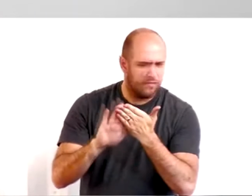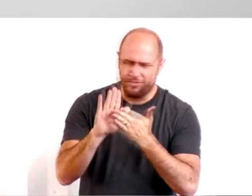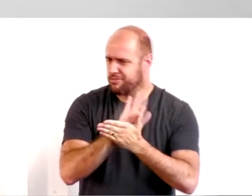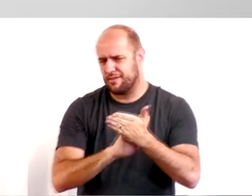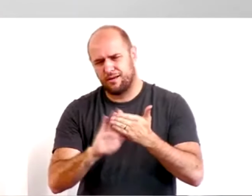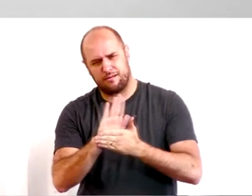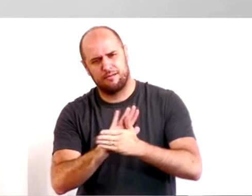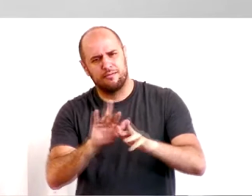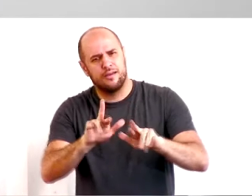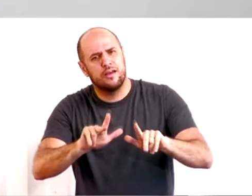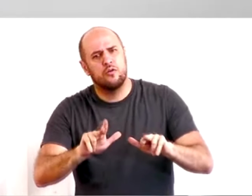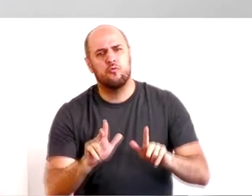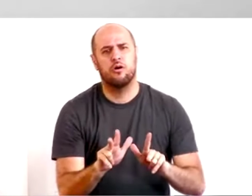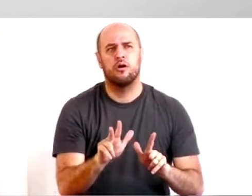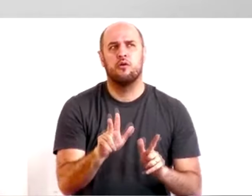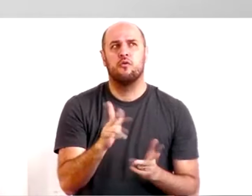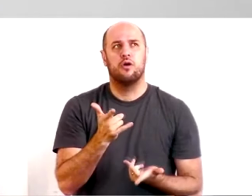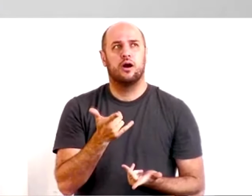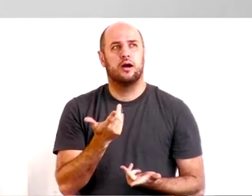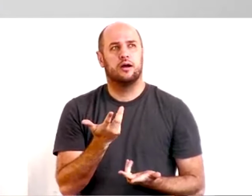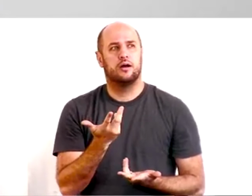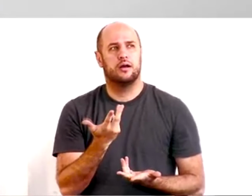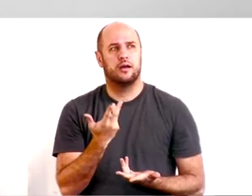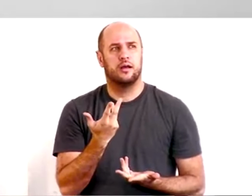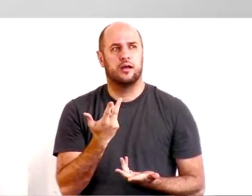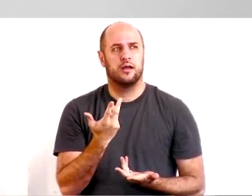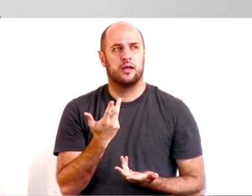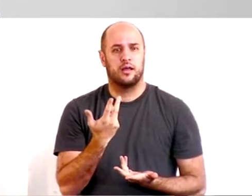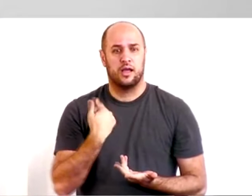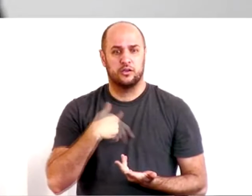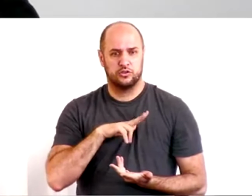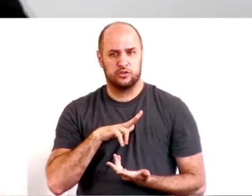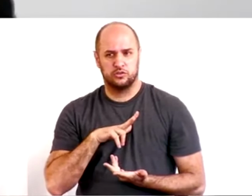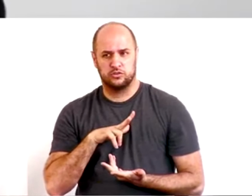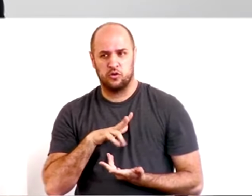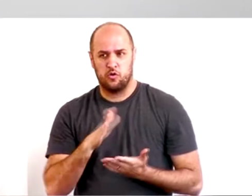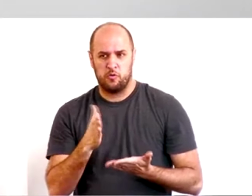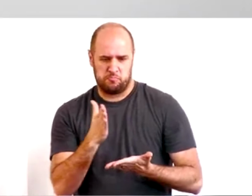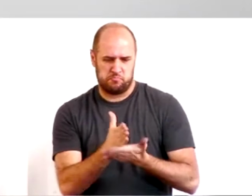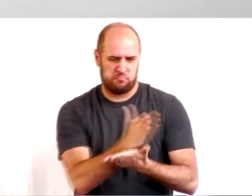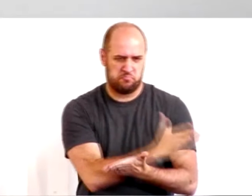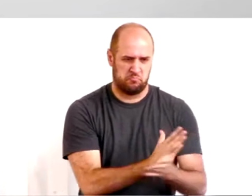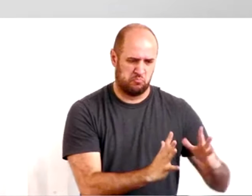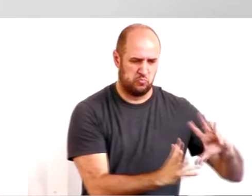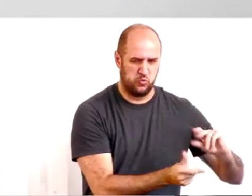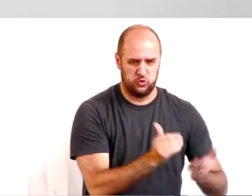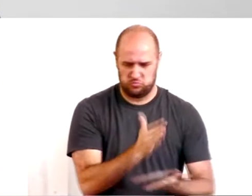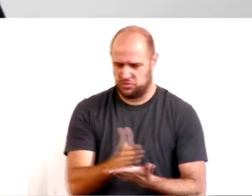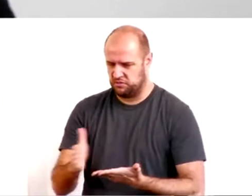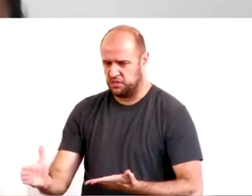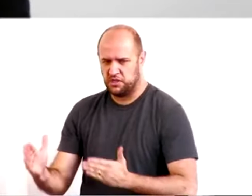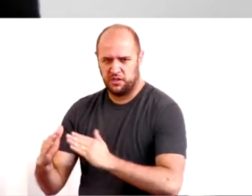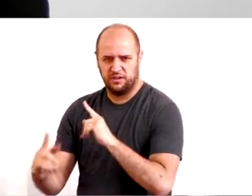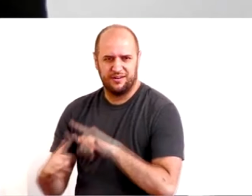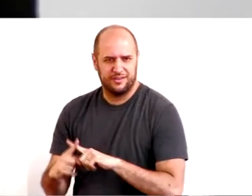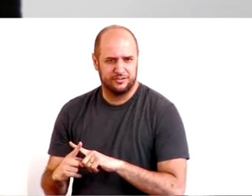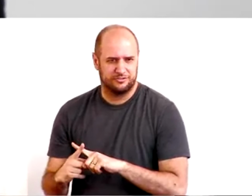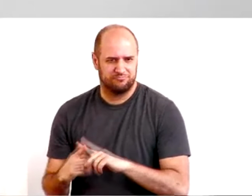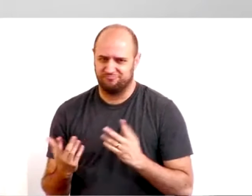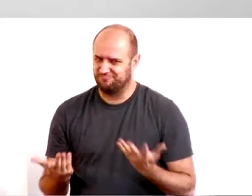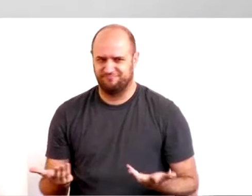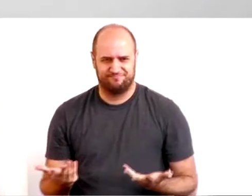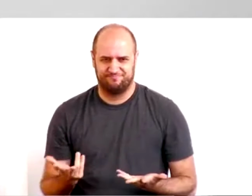se estivéssemos com um pé no mundo e um pé na igreja. Essa seria a ideia mais